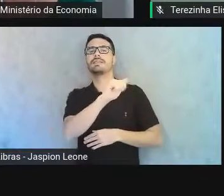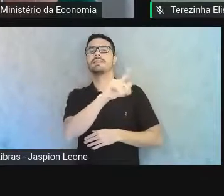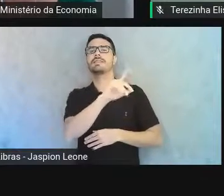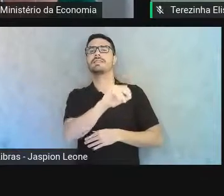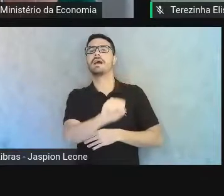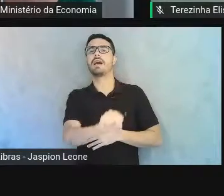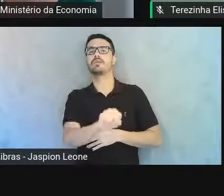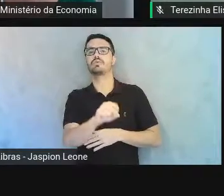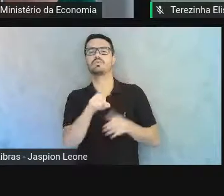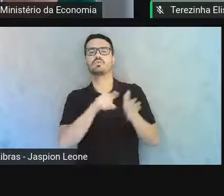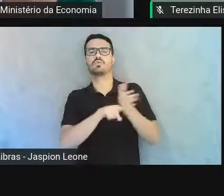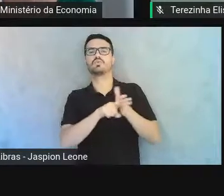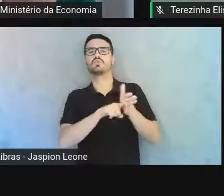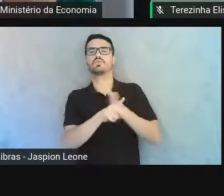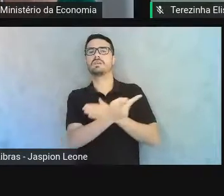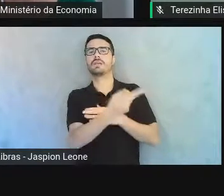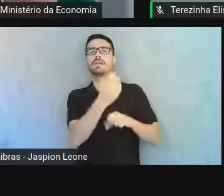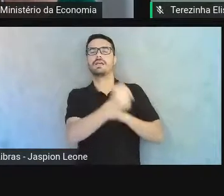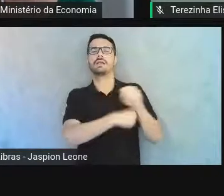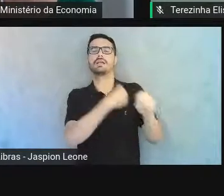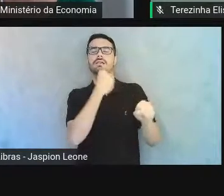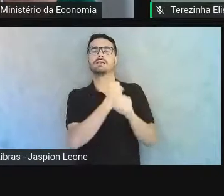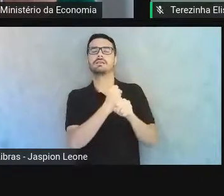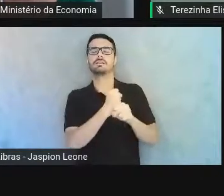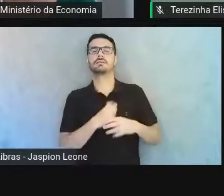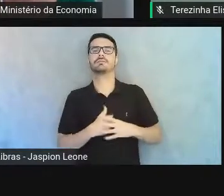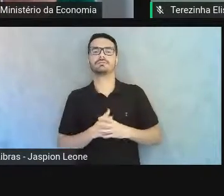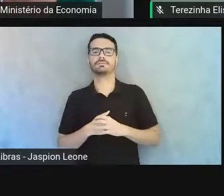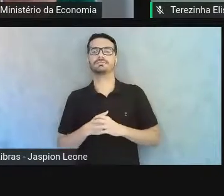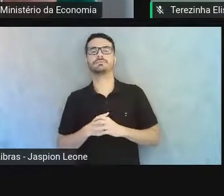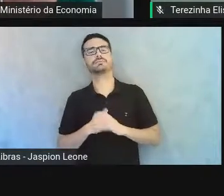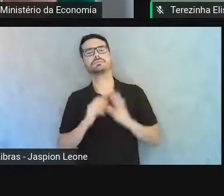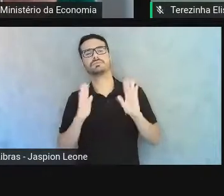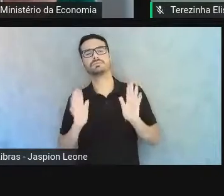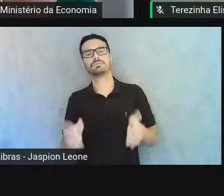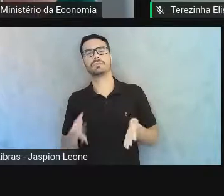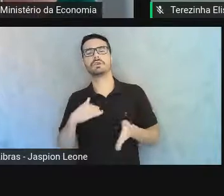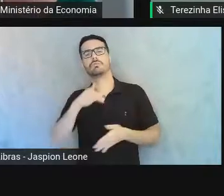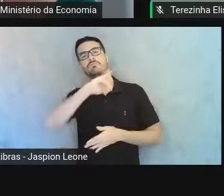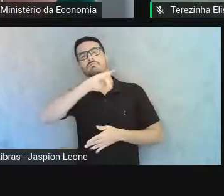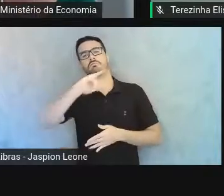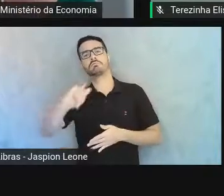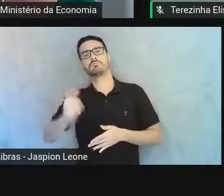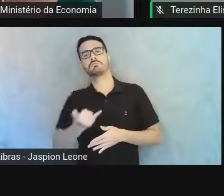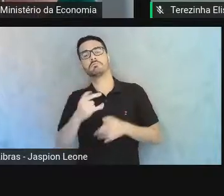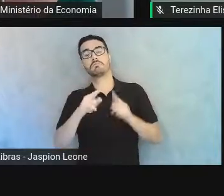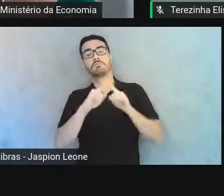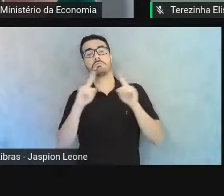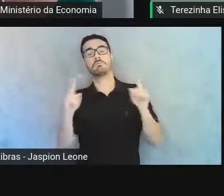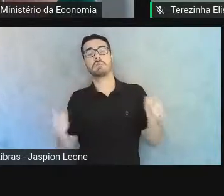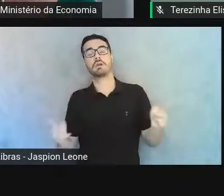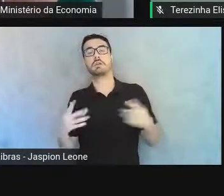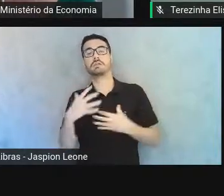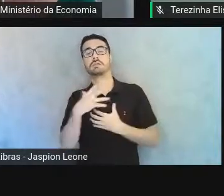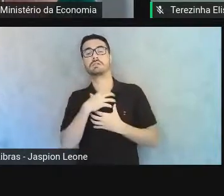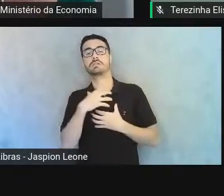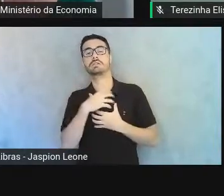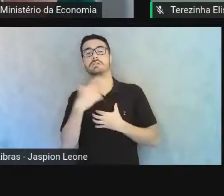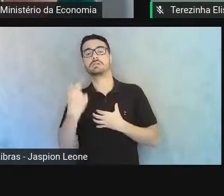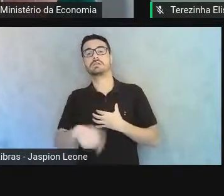classificadas, muitas proposições classificadas, então eu aproveitei, mas eu senti